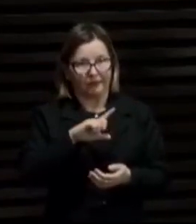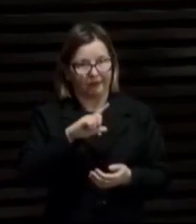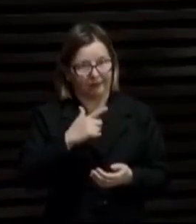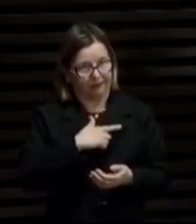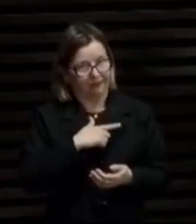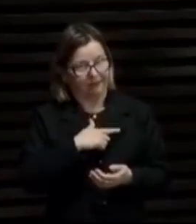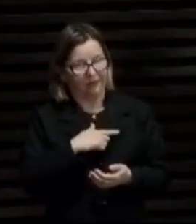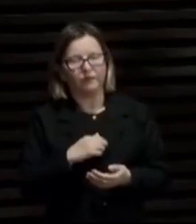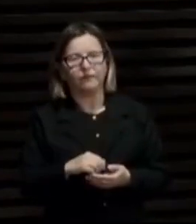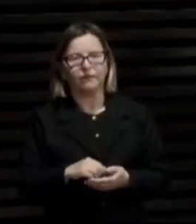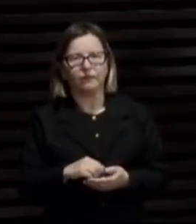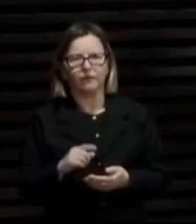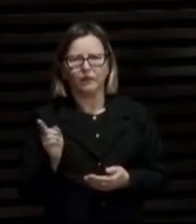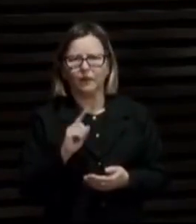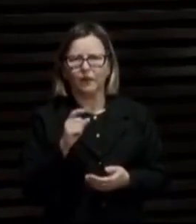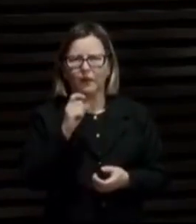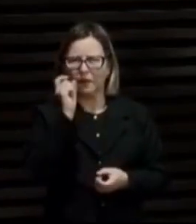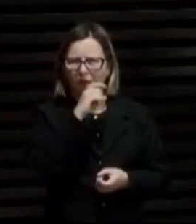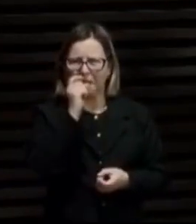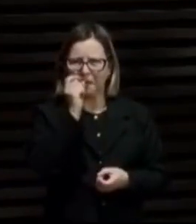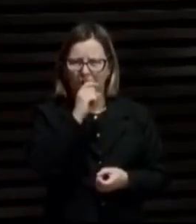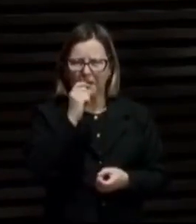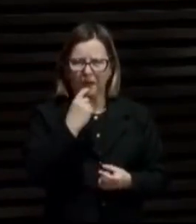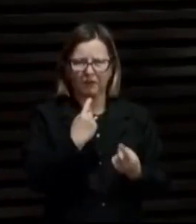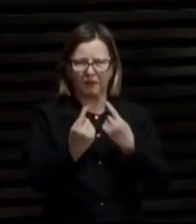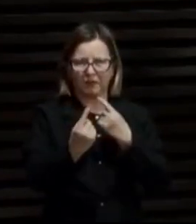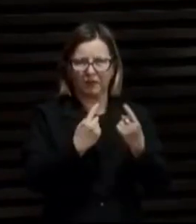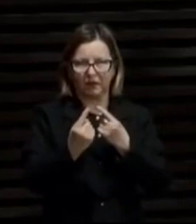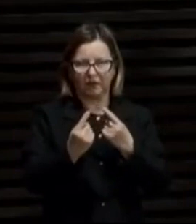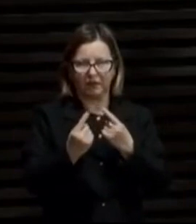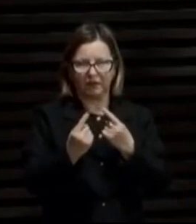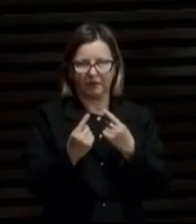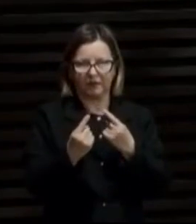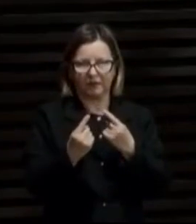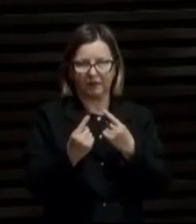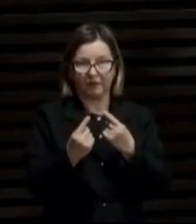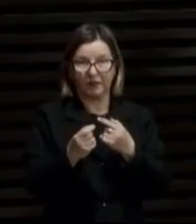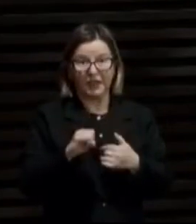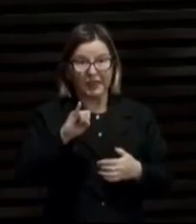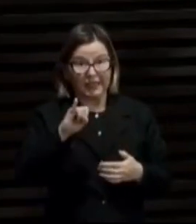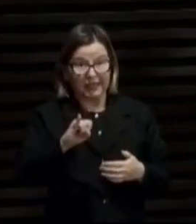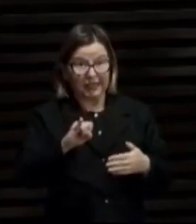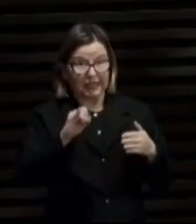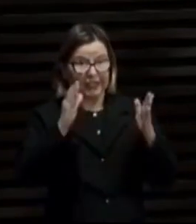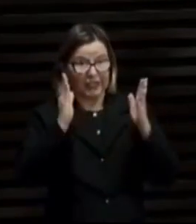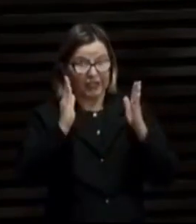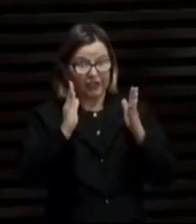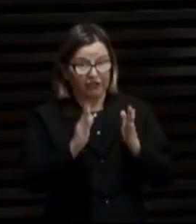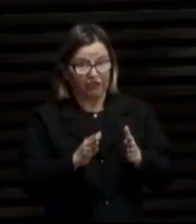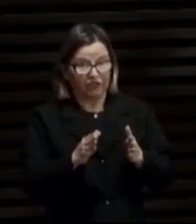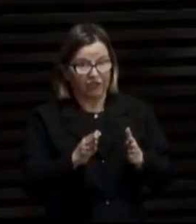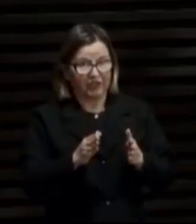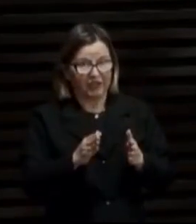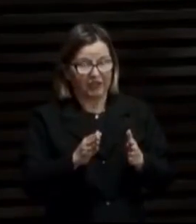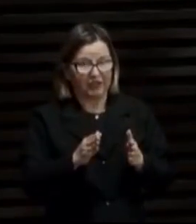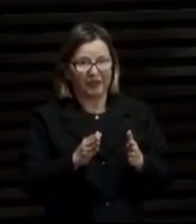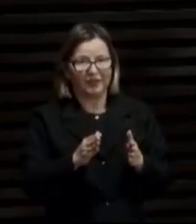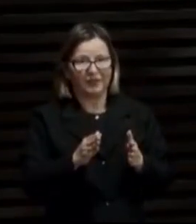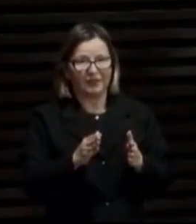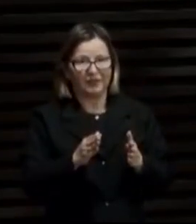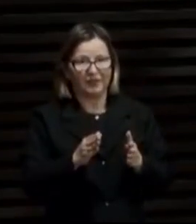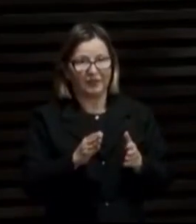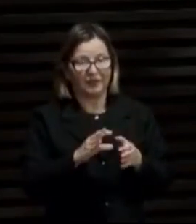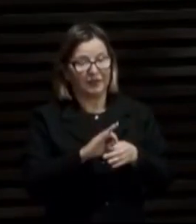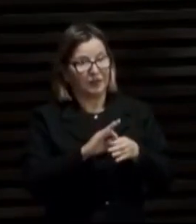Não mintais uns aos outros, uma vez que vos despistes do velho homem e com seus feitos,